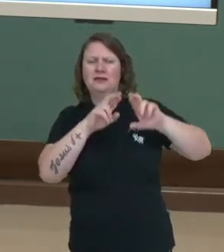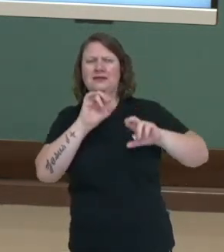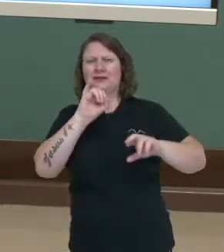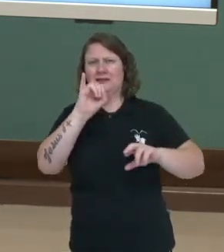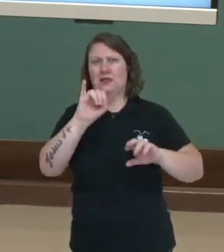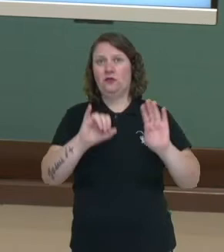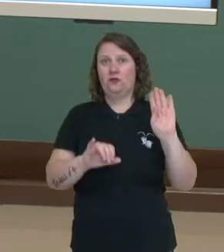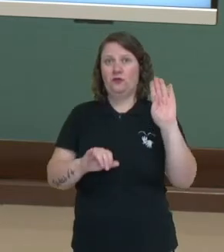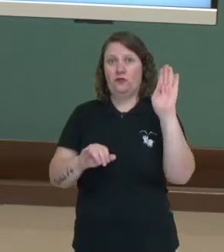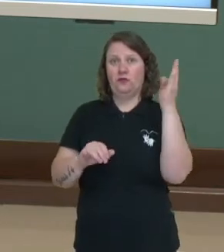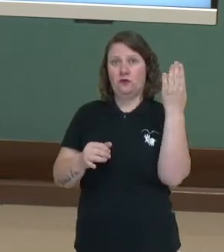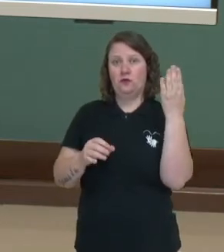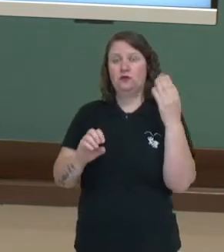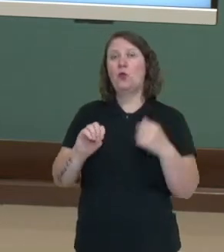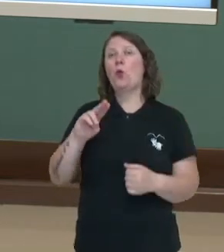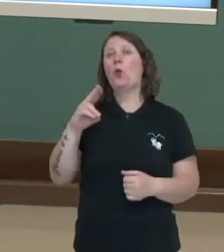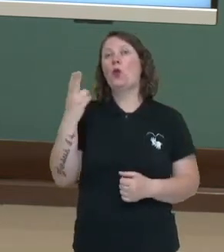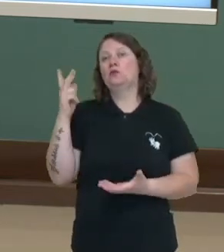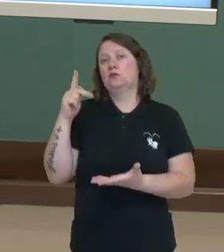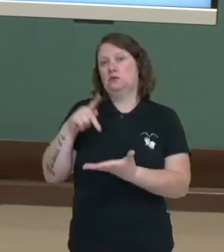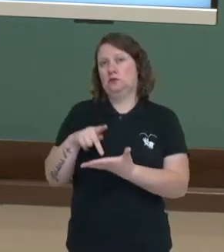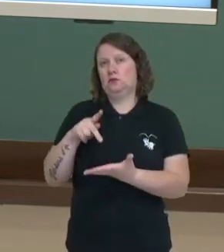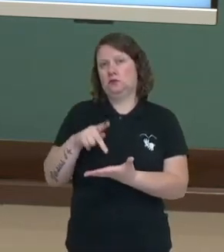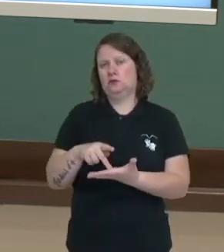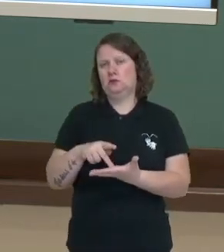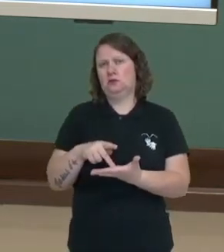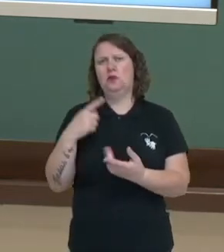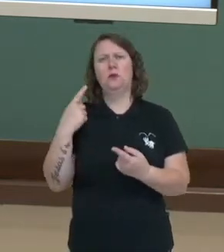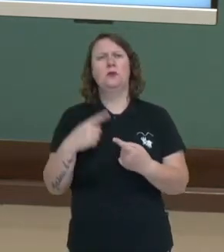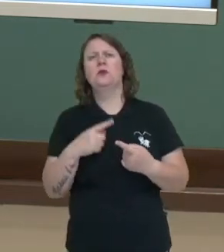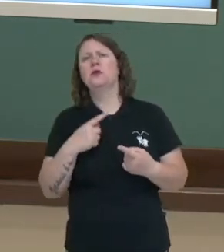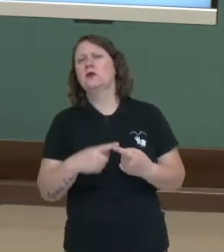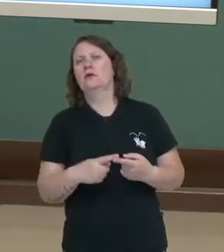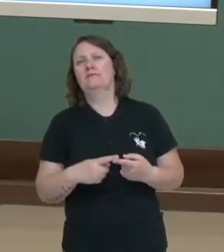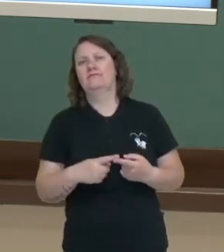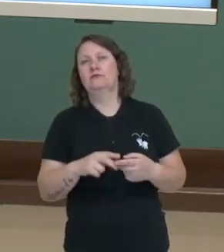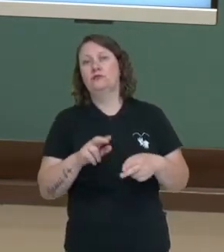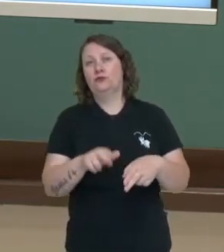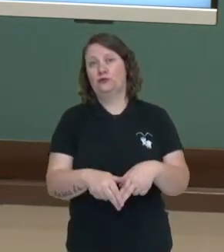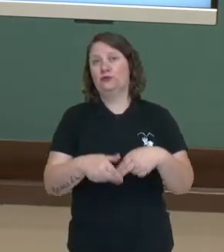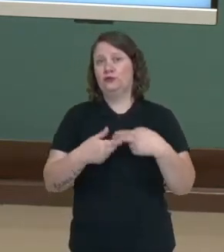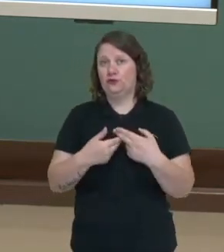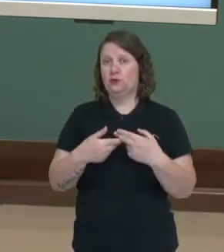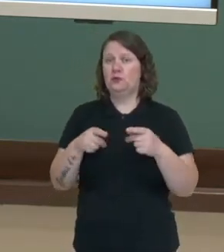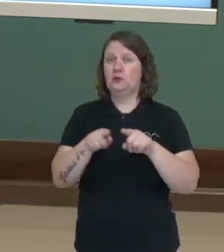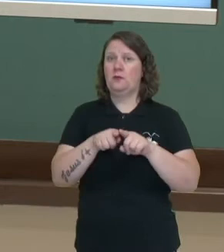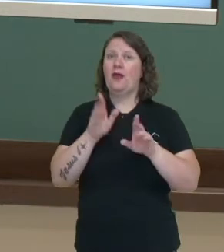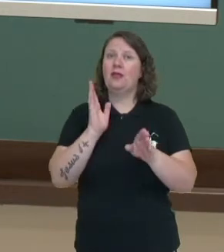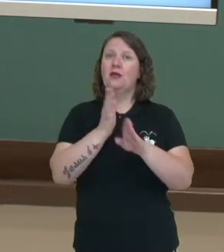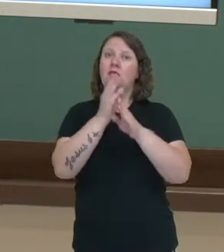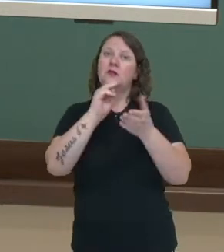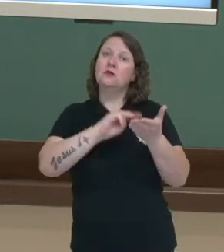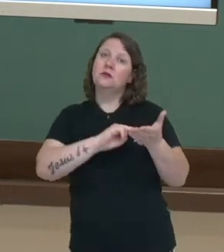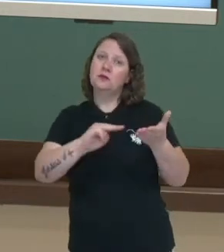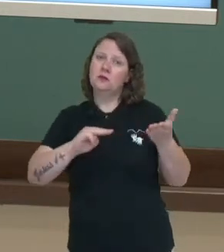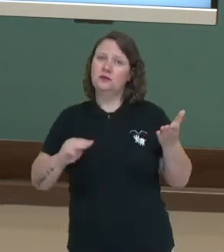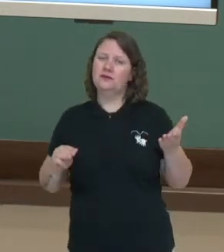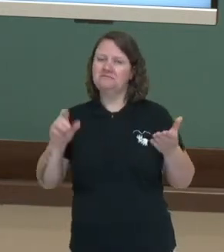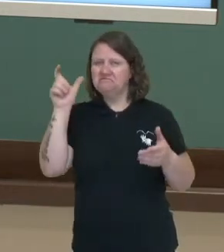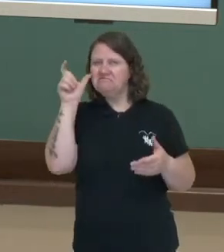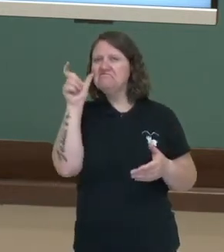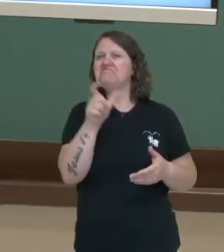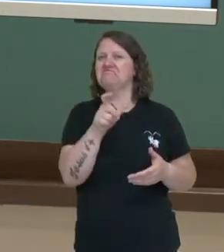são falsas e por que elas são falsas ou por que não são. Tudo através de uma metodologia, muito interessante inclusive,